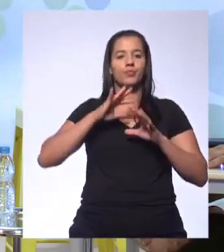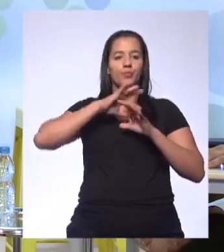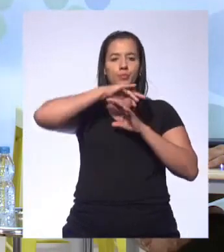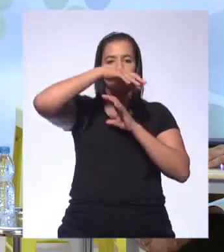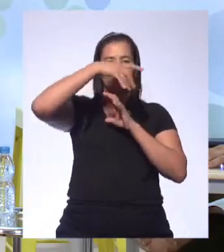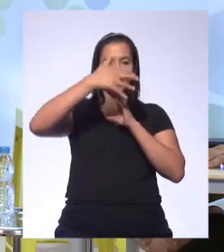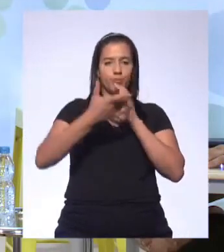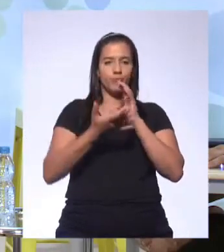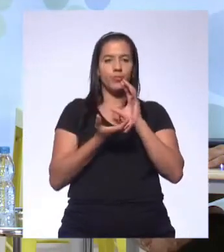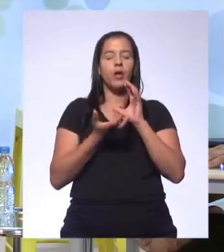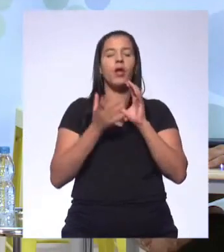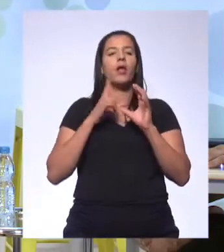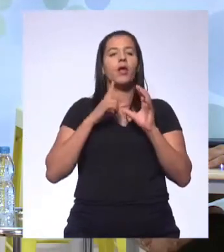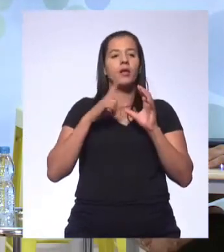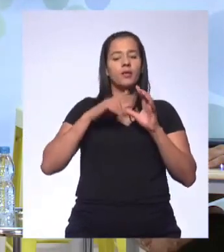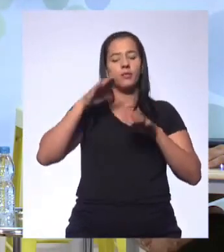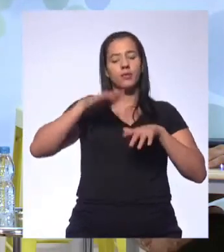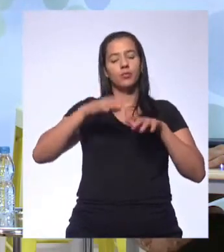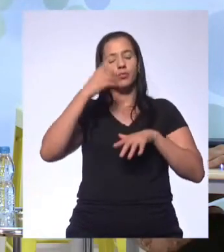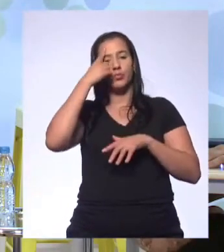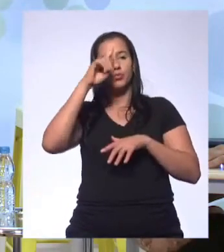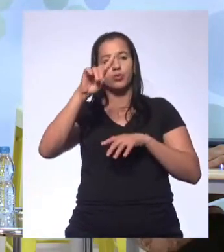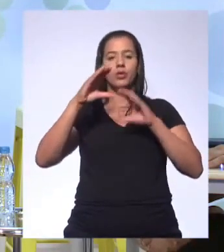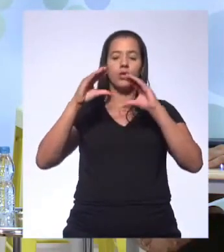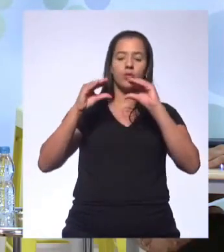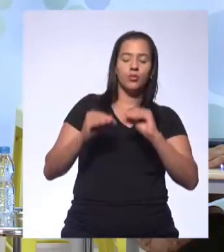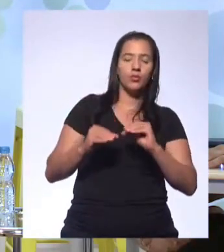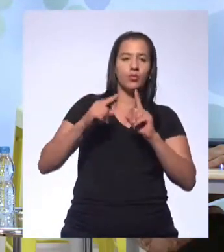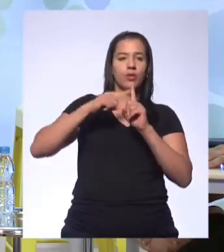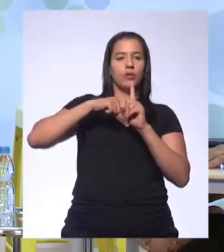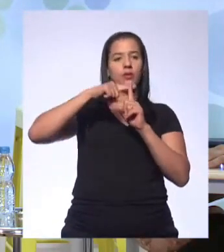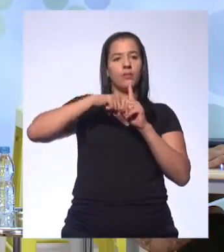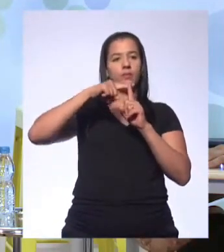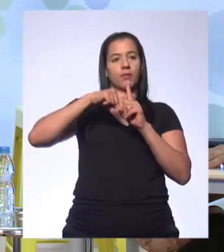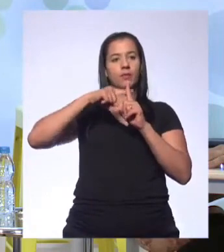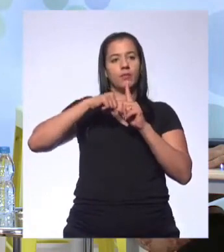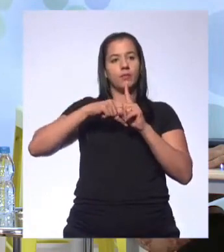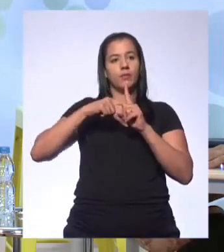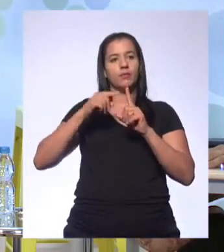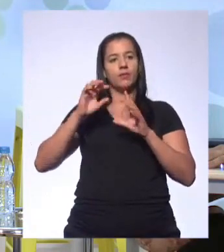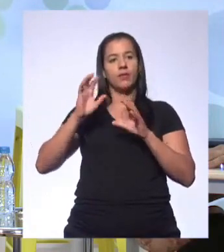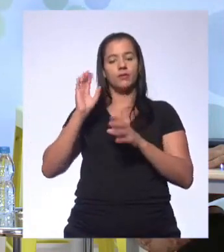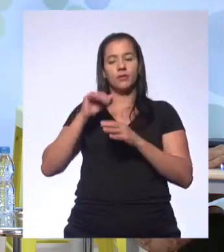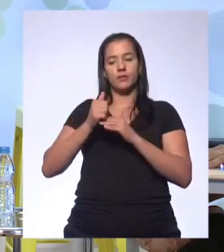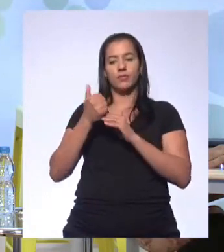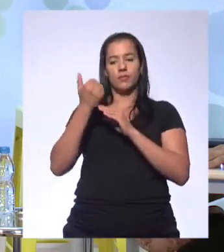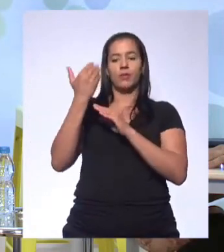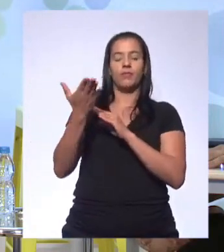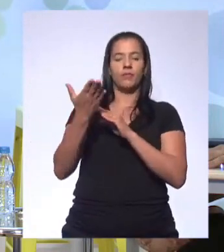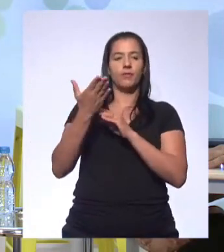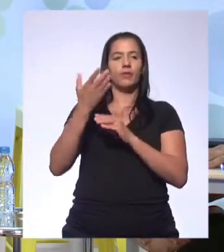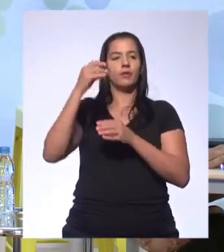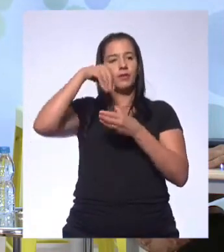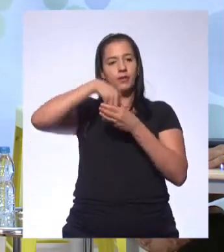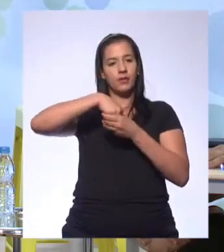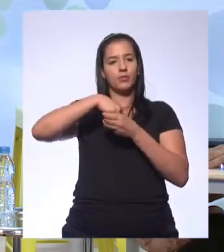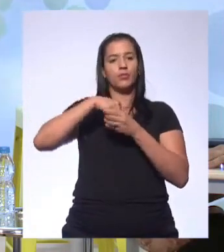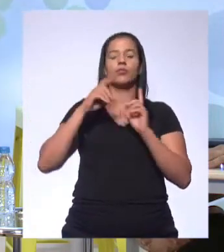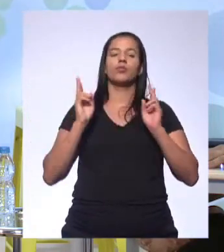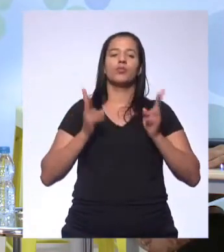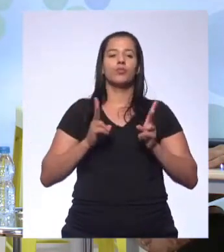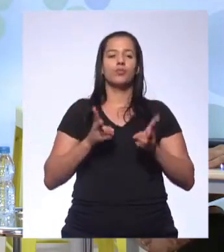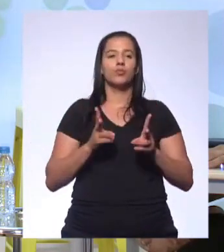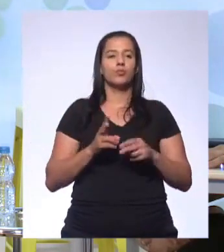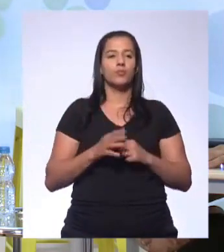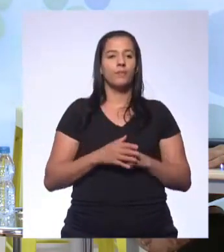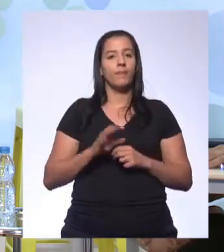o dia, como durante a noite também, que é quando a temperatura externa diminui. Ela vai manter a temperatura ali constante.